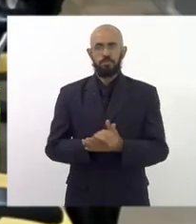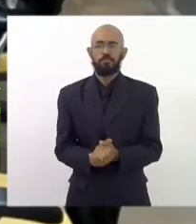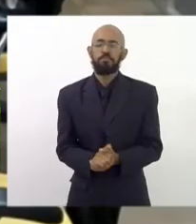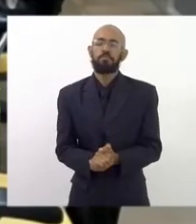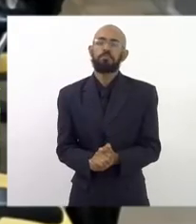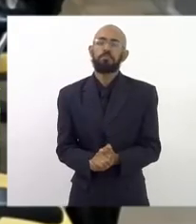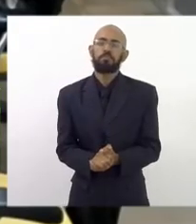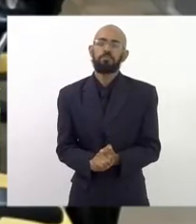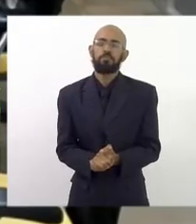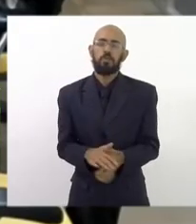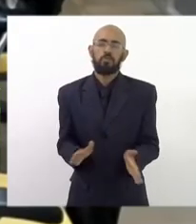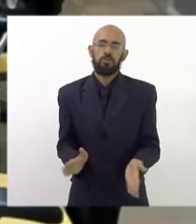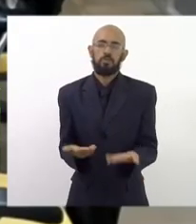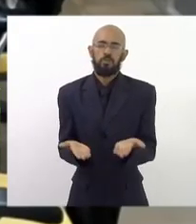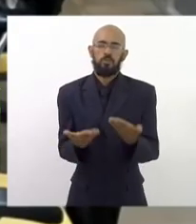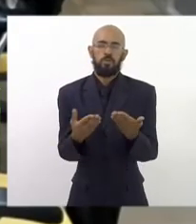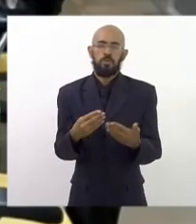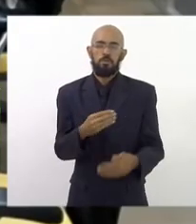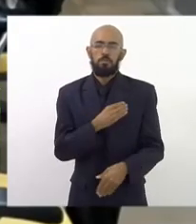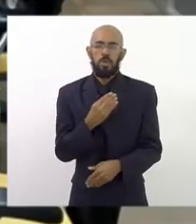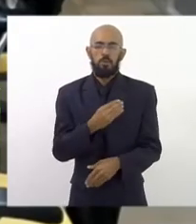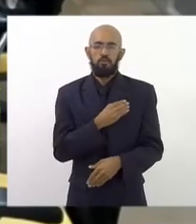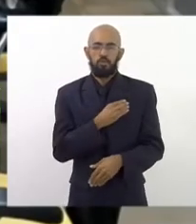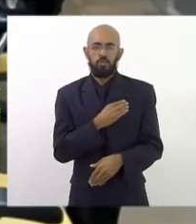os incentivos e benefícios fiscais...